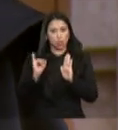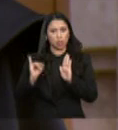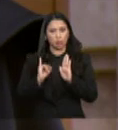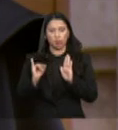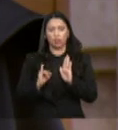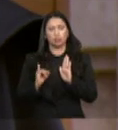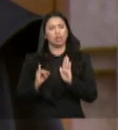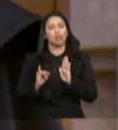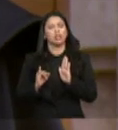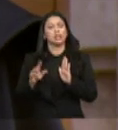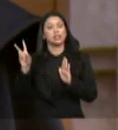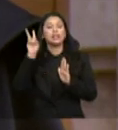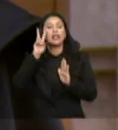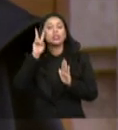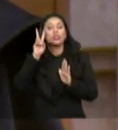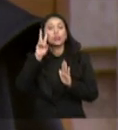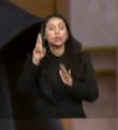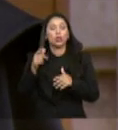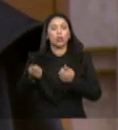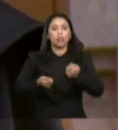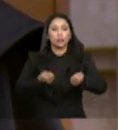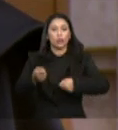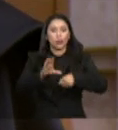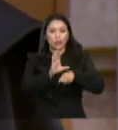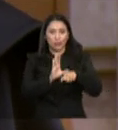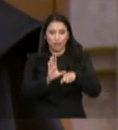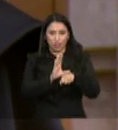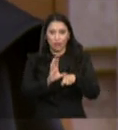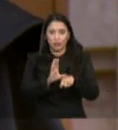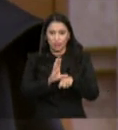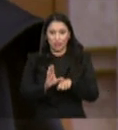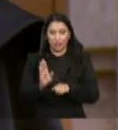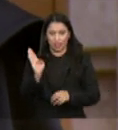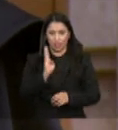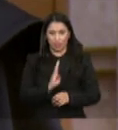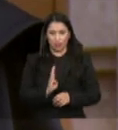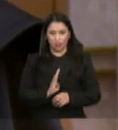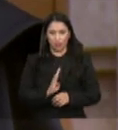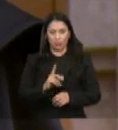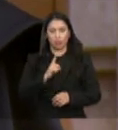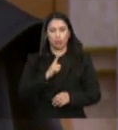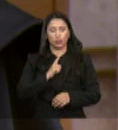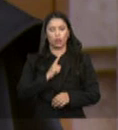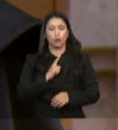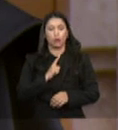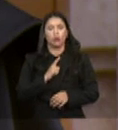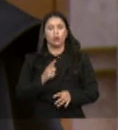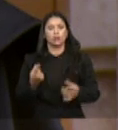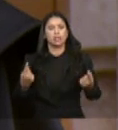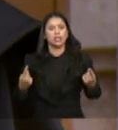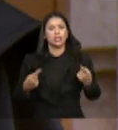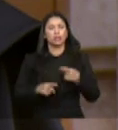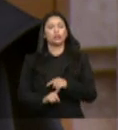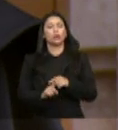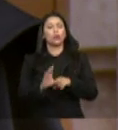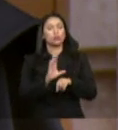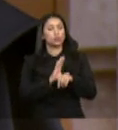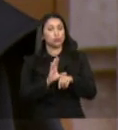indispensáveis da história do controle da constitucionalidade do Brasil os atos inconstitucionais do congresso e do